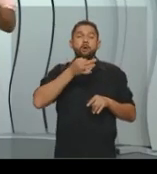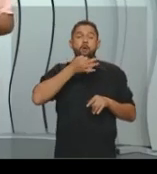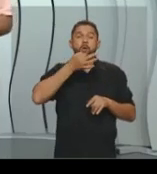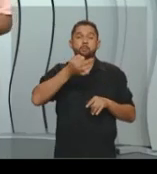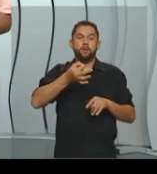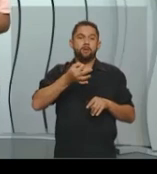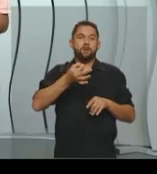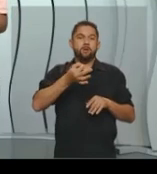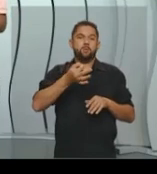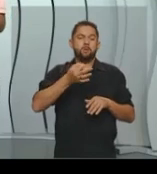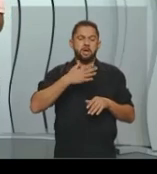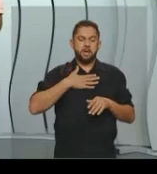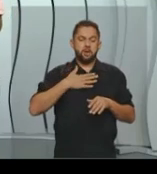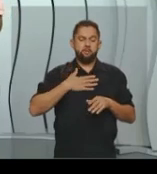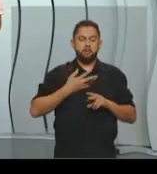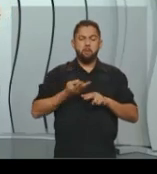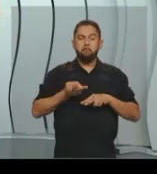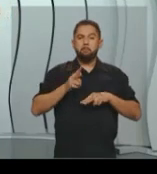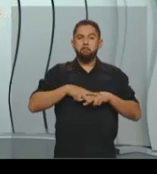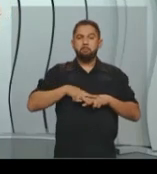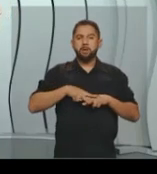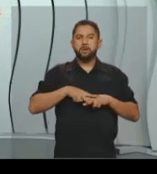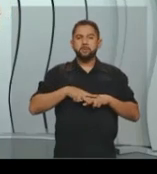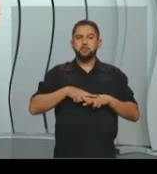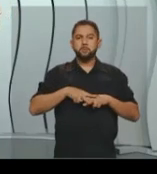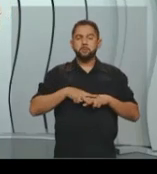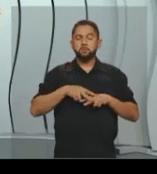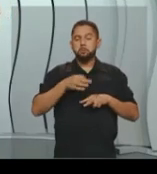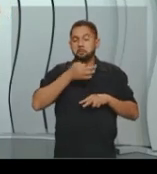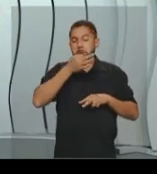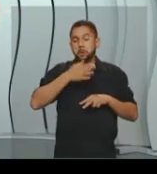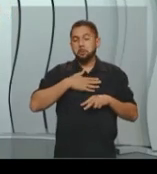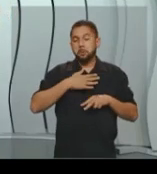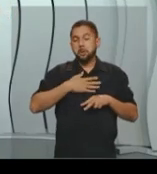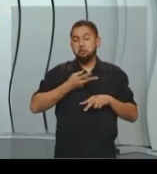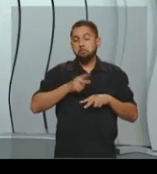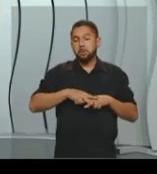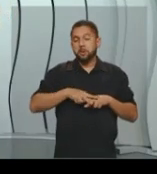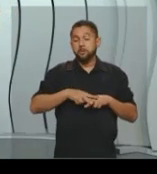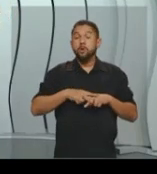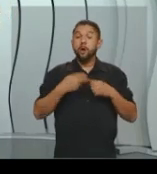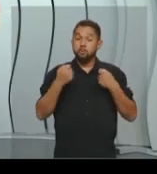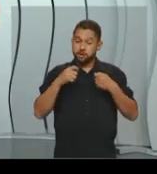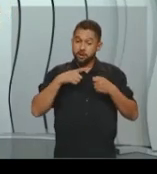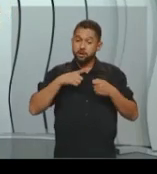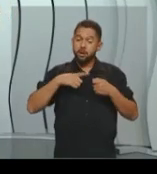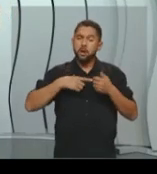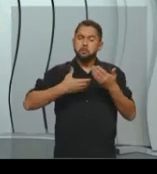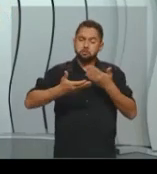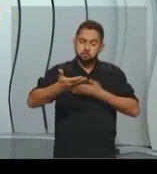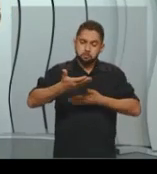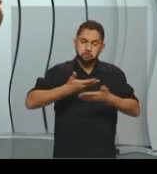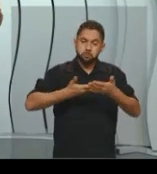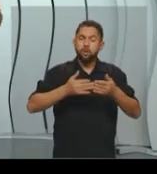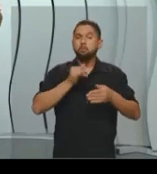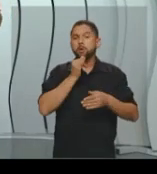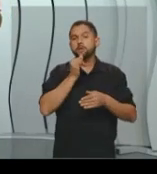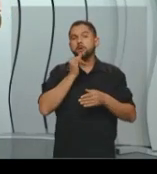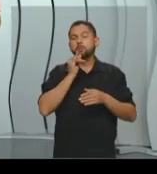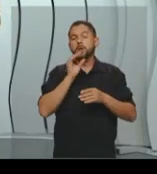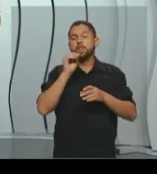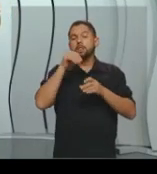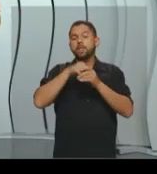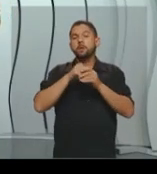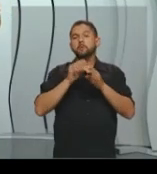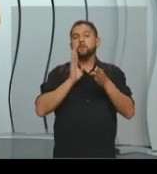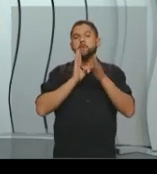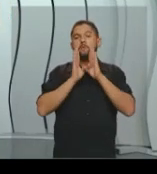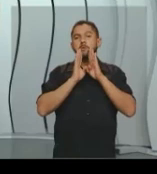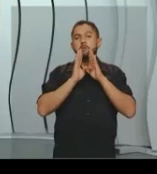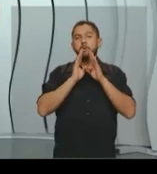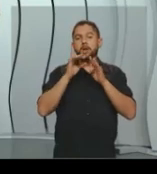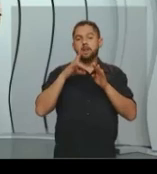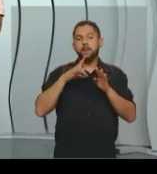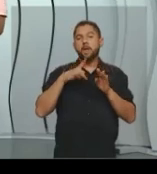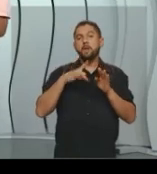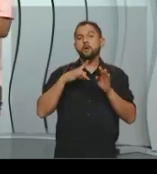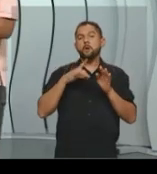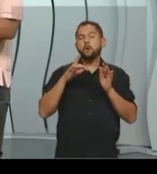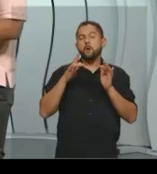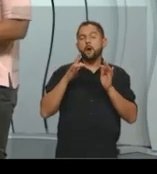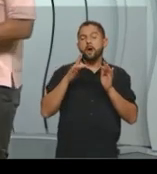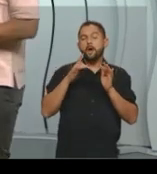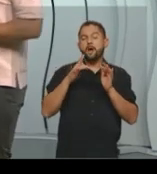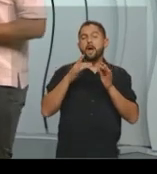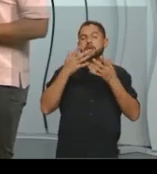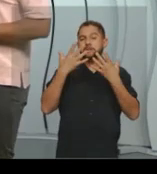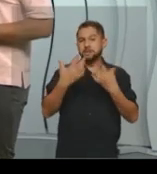nossa bolha social compartilha, por exemplo. Que as pessoas que concordam da gente no Facebook ou no Instagram, elas curtem.